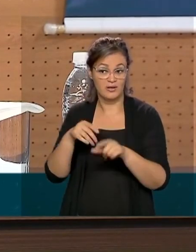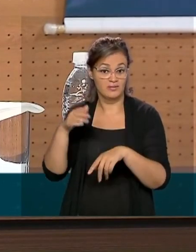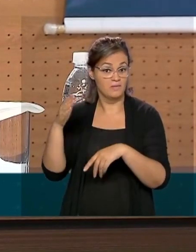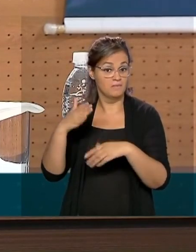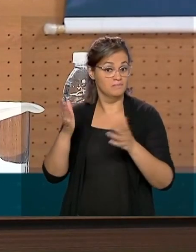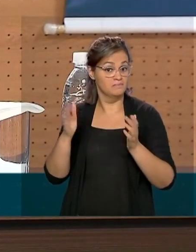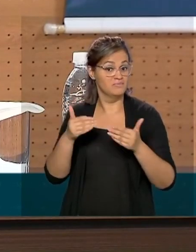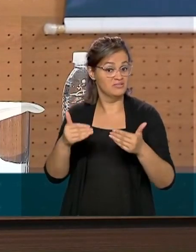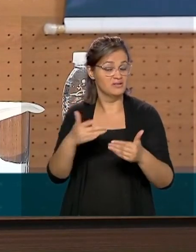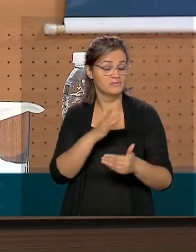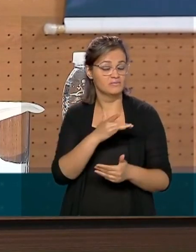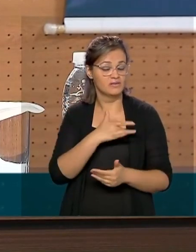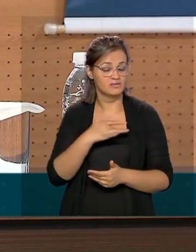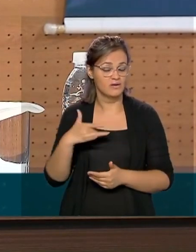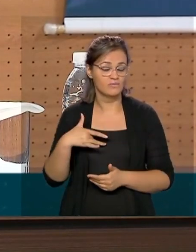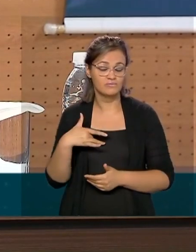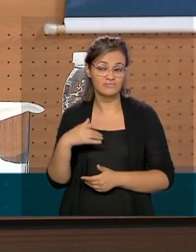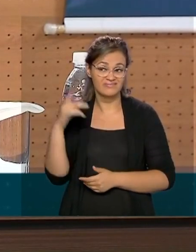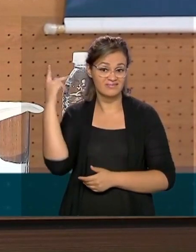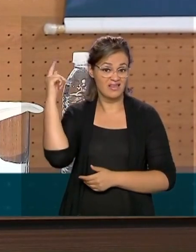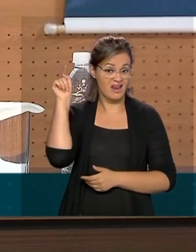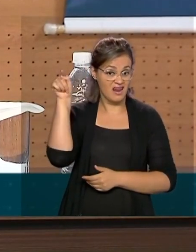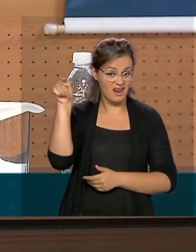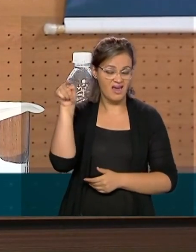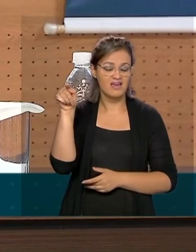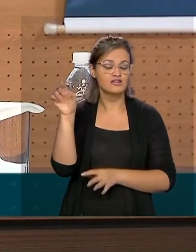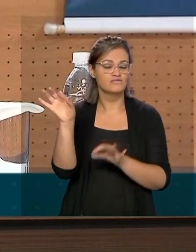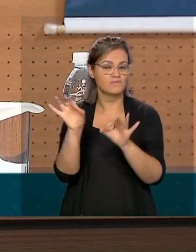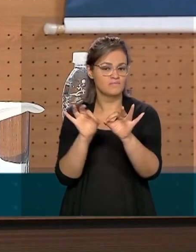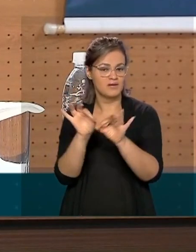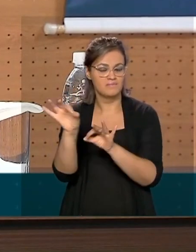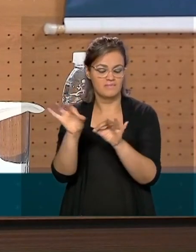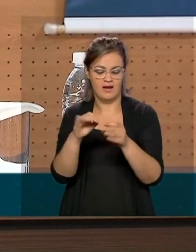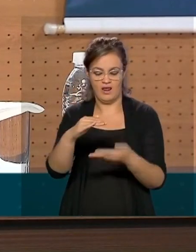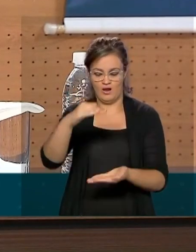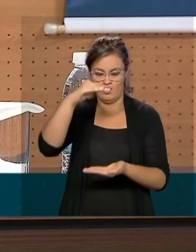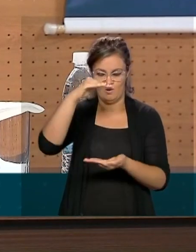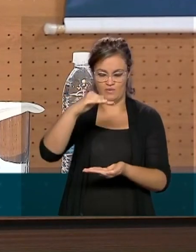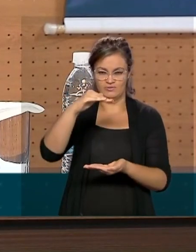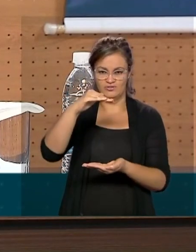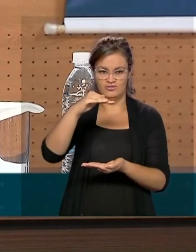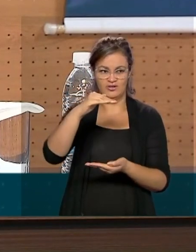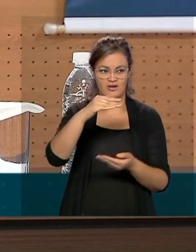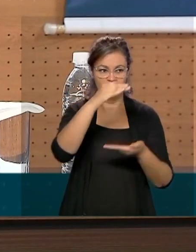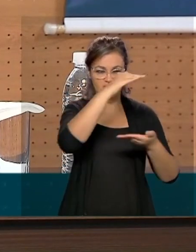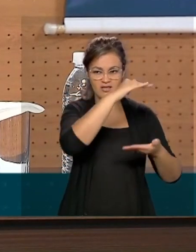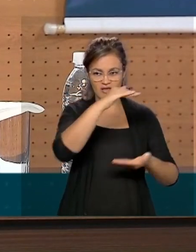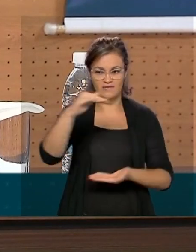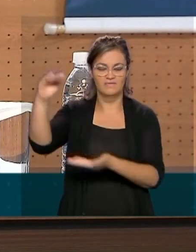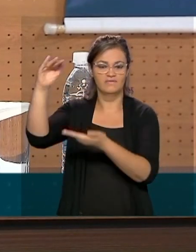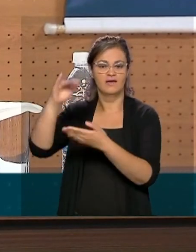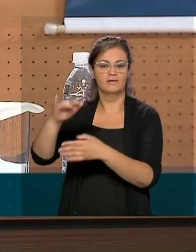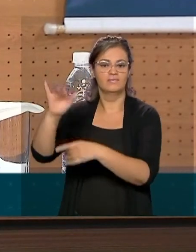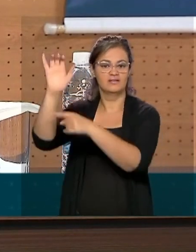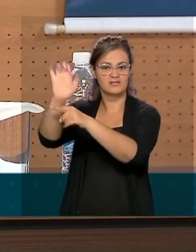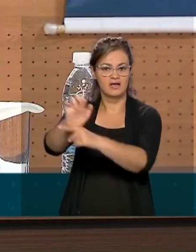preparação específica dos lotes para cada estado e distrito federal,